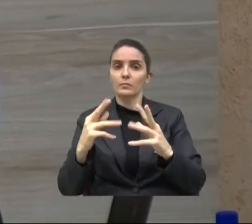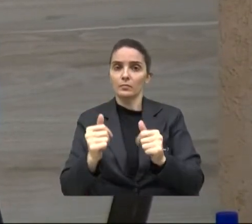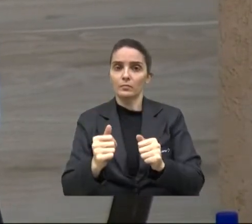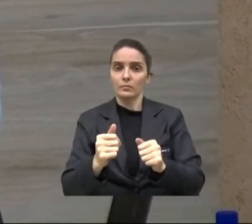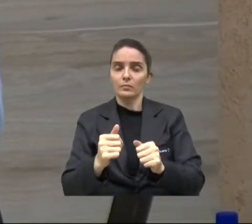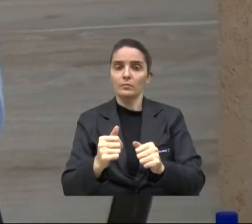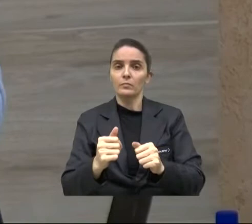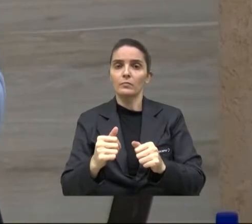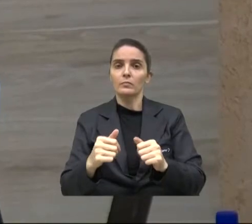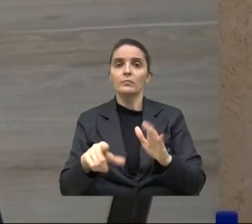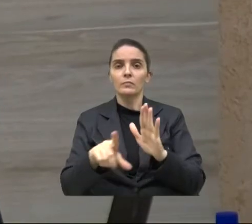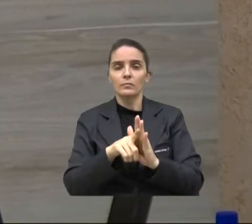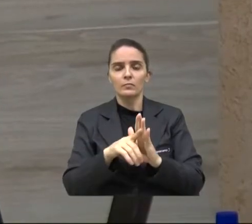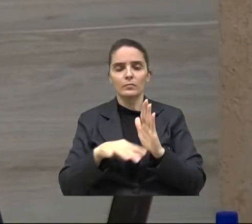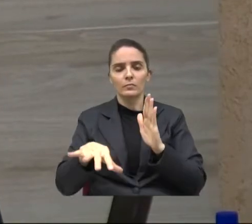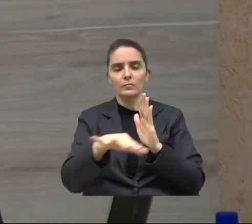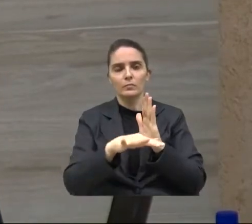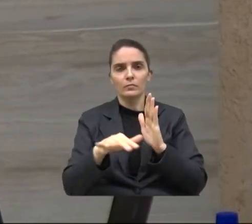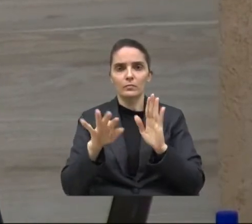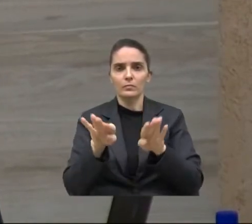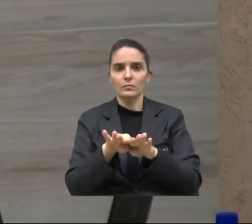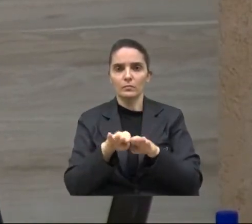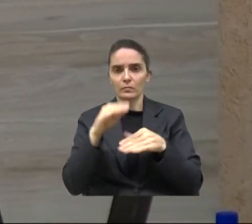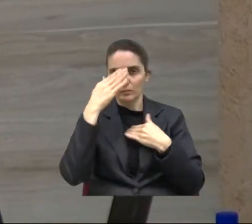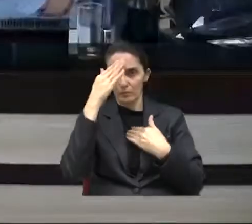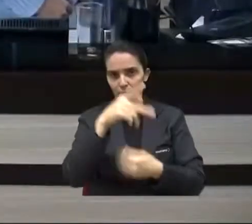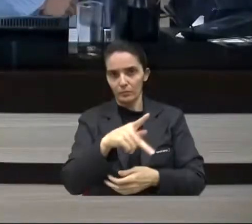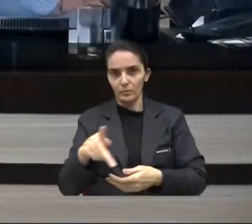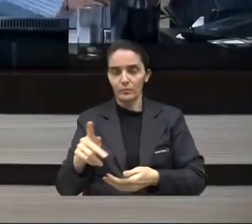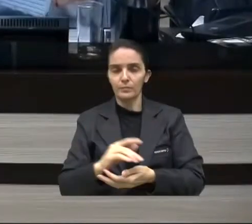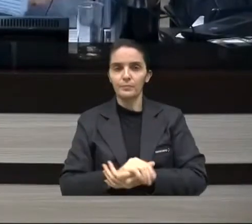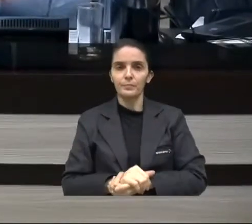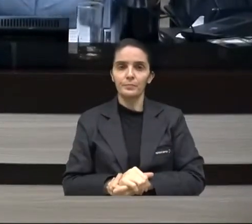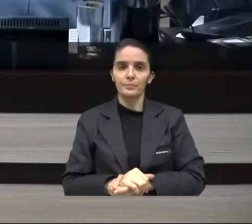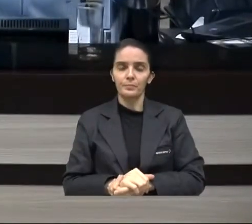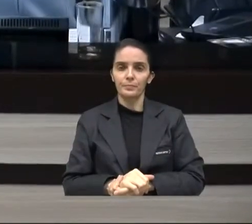para todos também. Muito obrigada, senhor presidente.